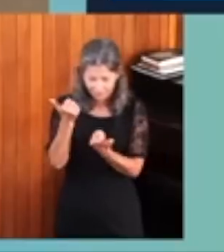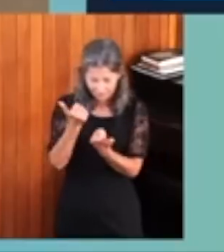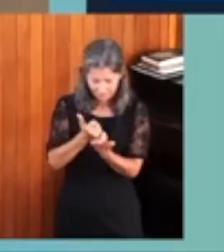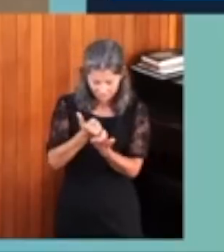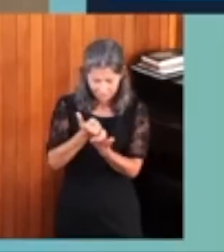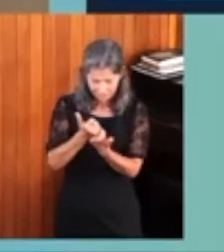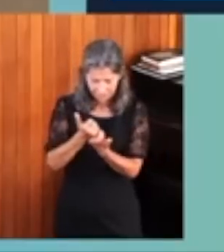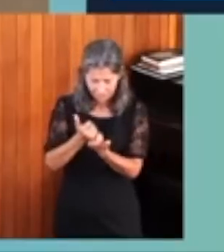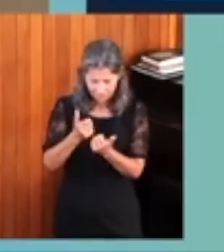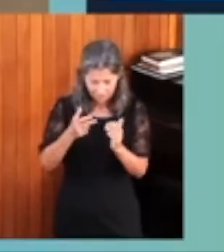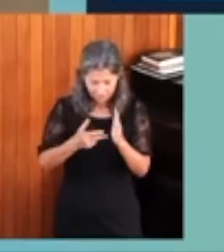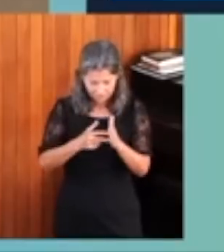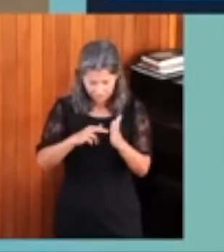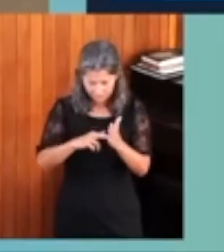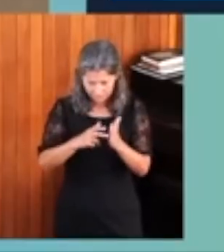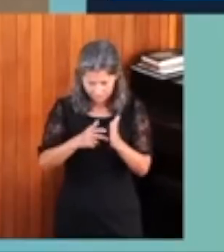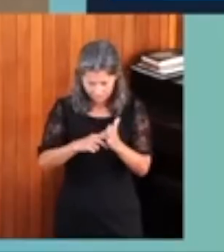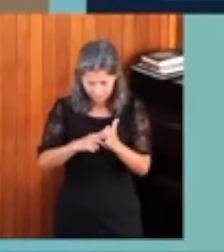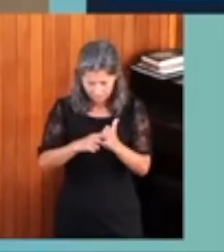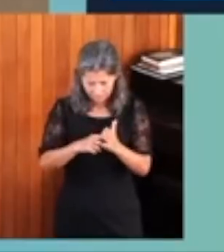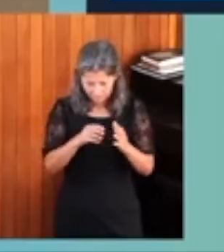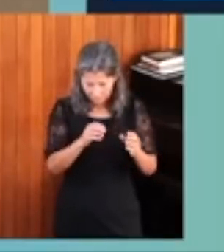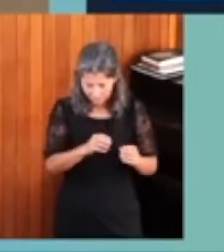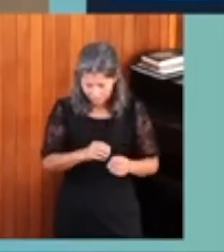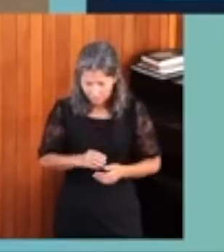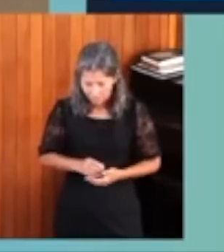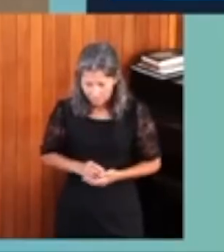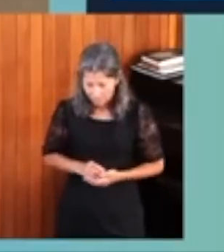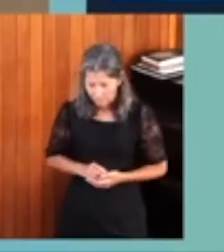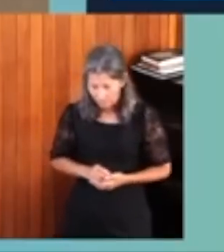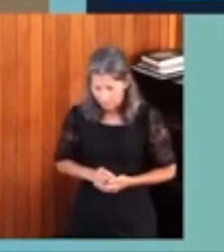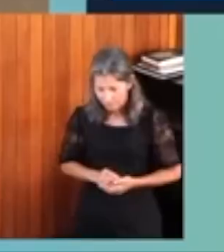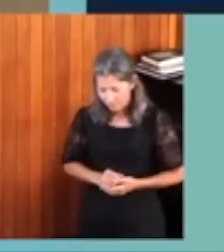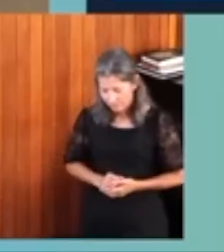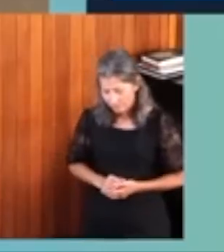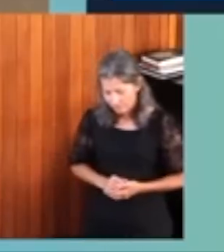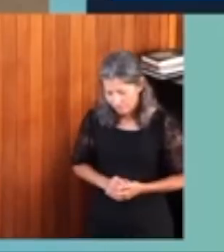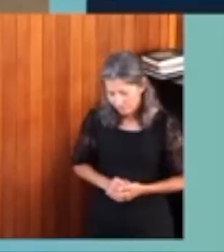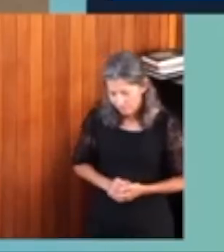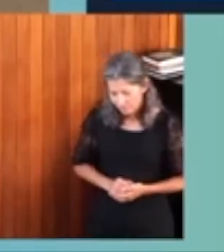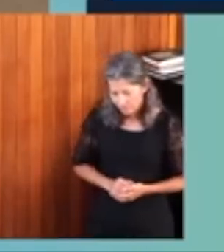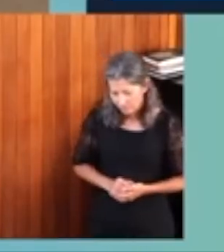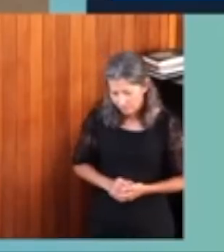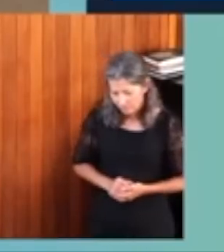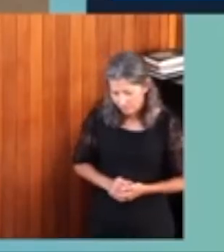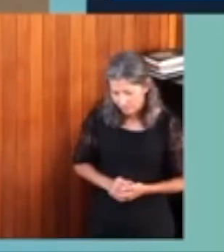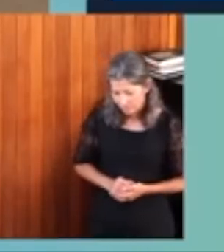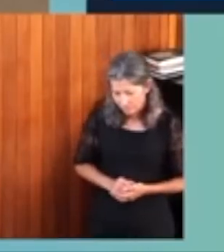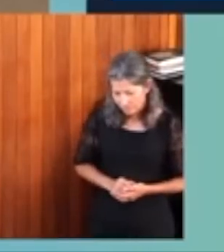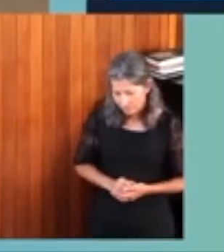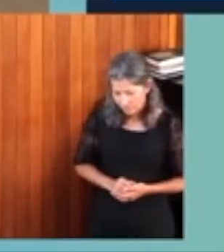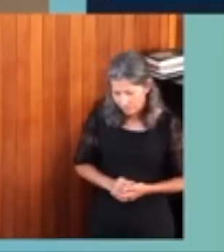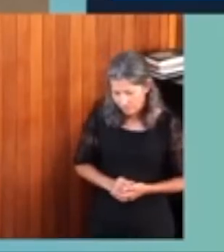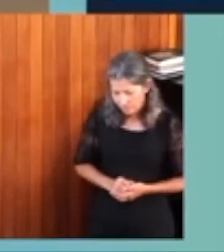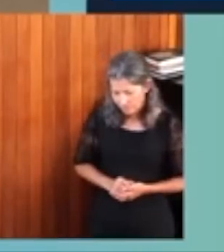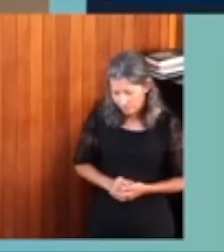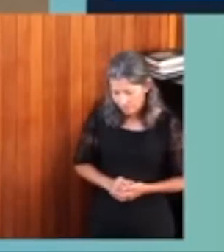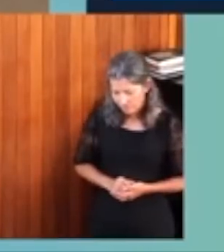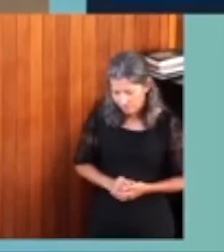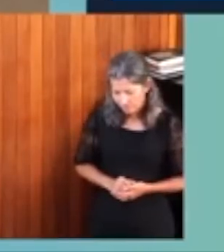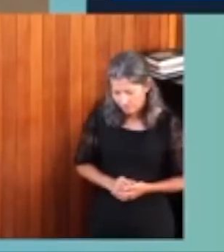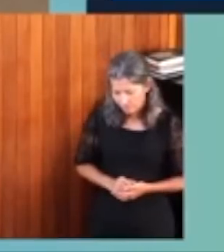ele é fantástico, mas eu tenho que sintetizar, como eu disse para vocês. Né? Resumindo tudo de uma forma bem sintética.